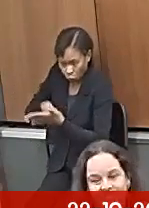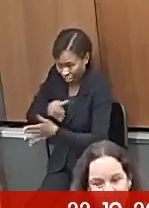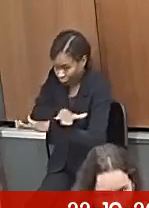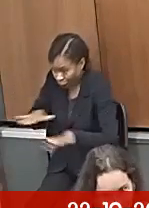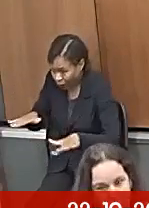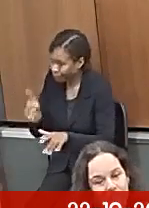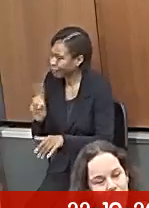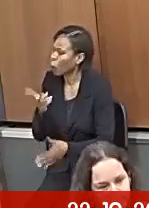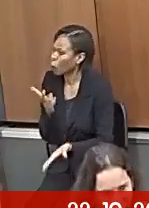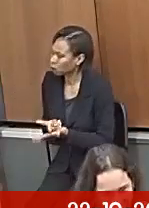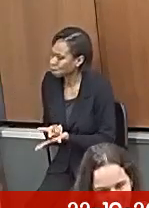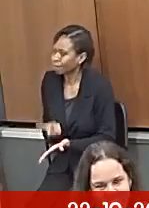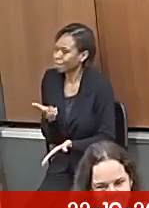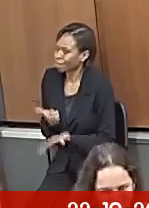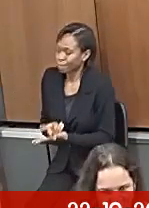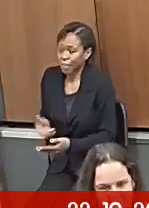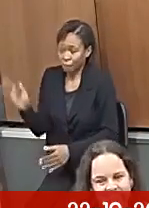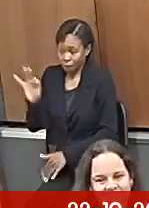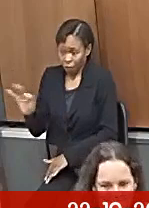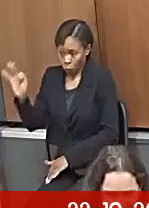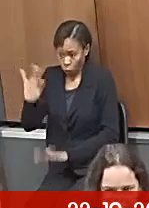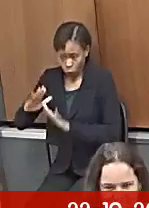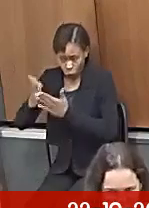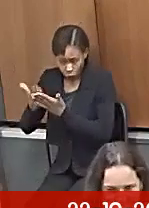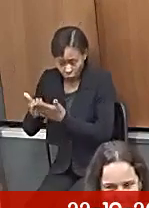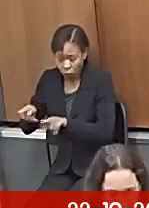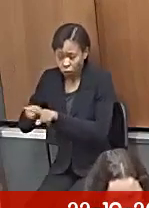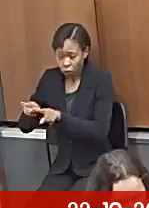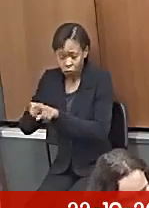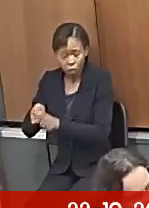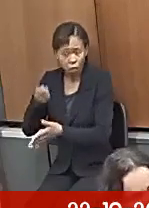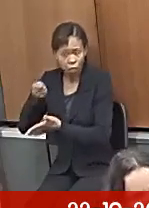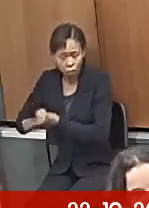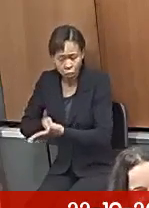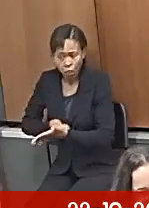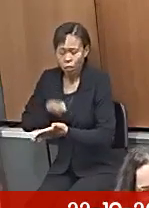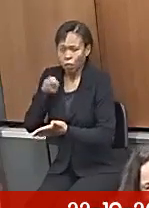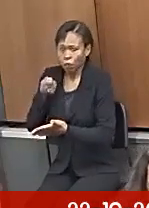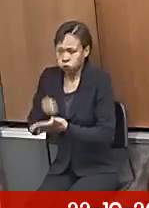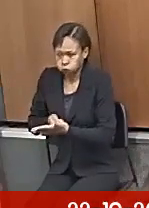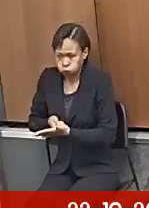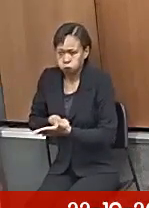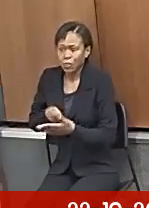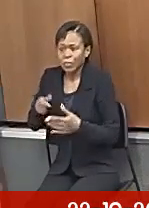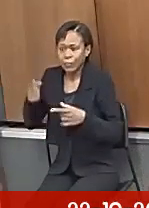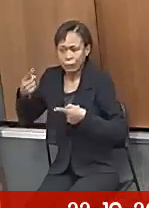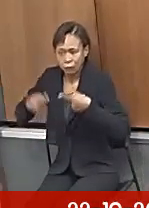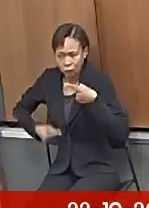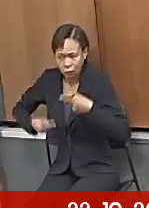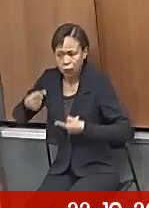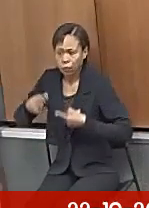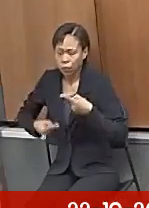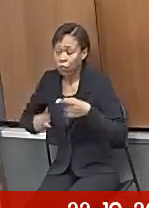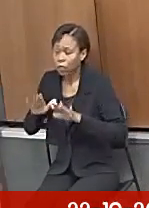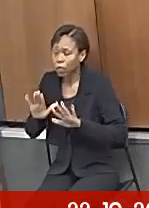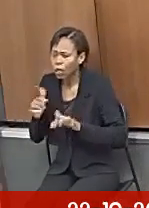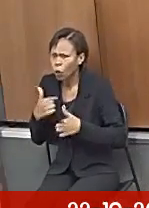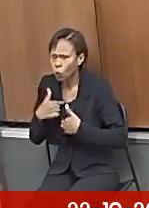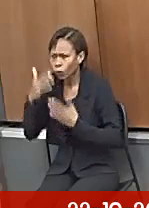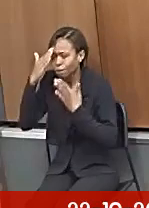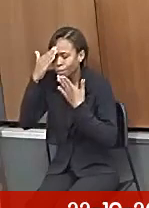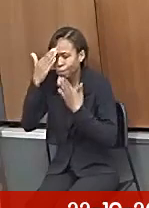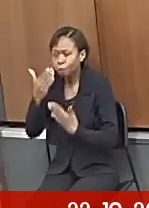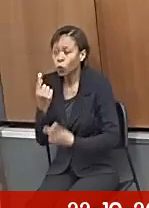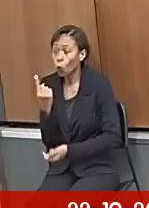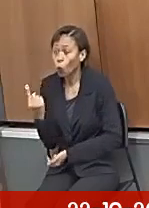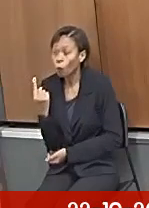uma briga ferrenha. E sou muito grata a uma faculdade